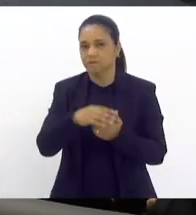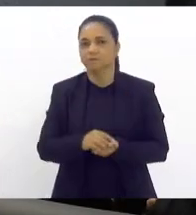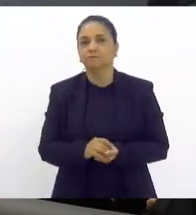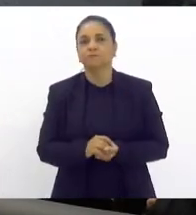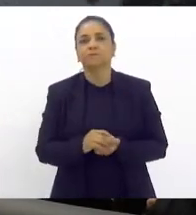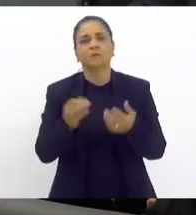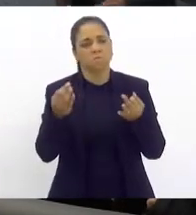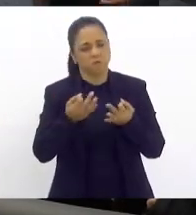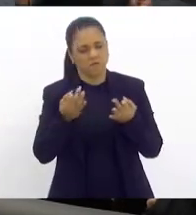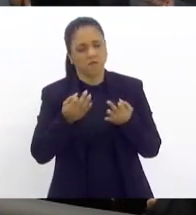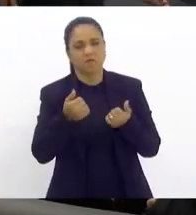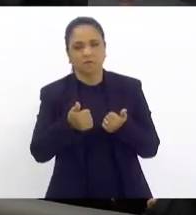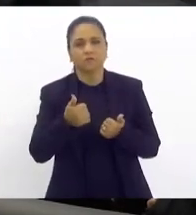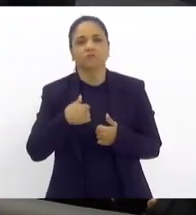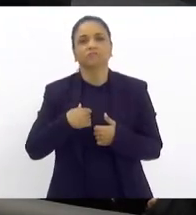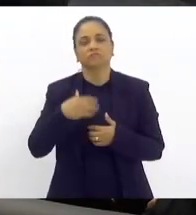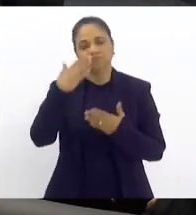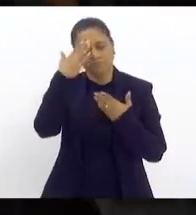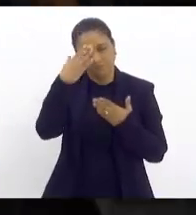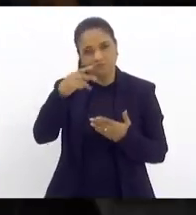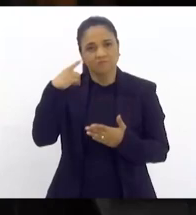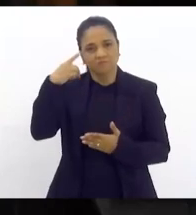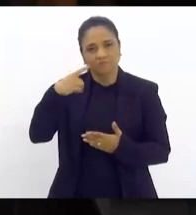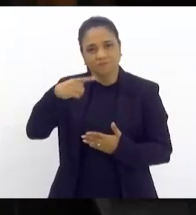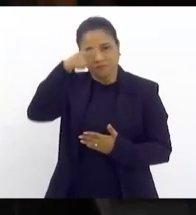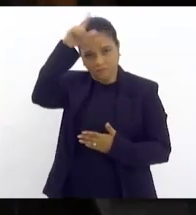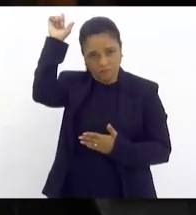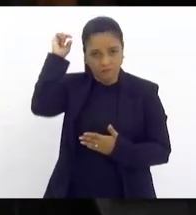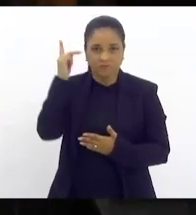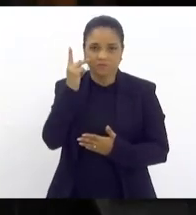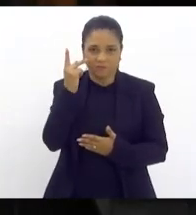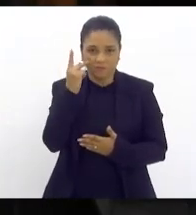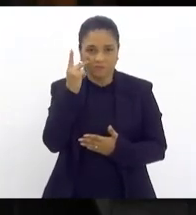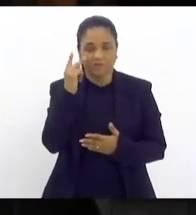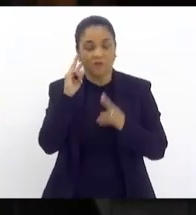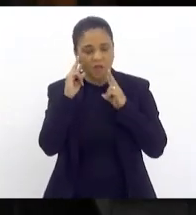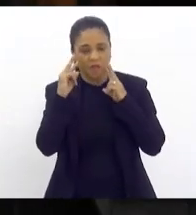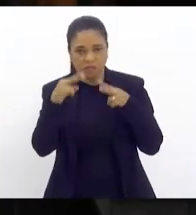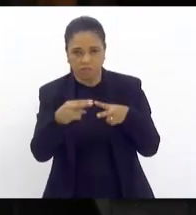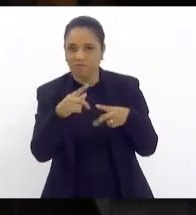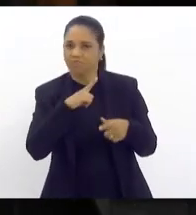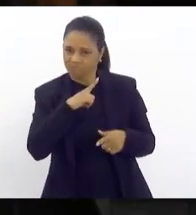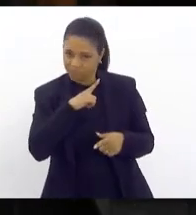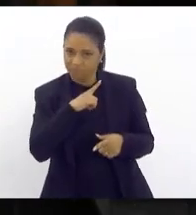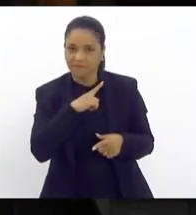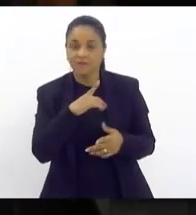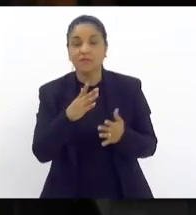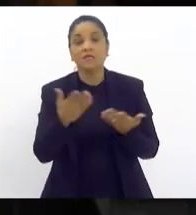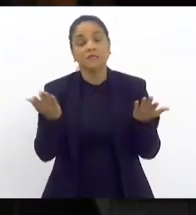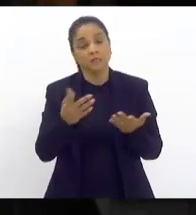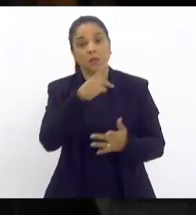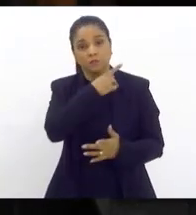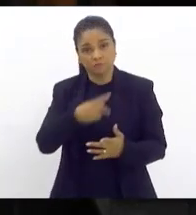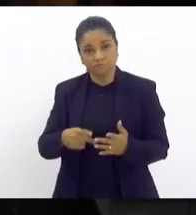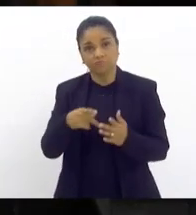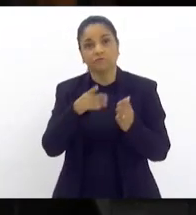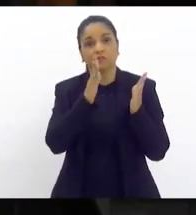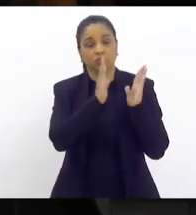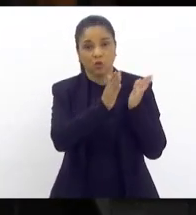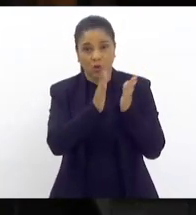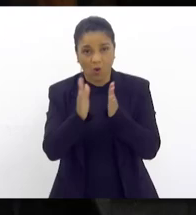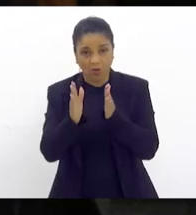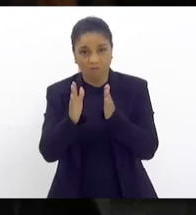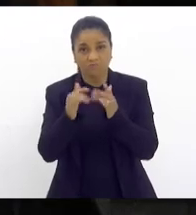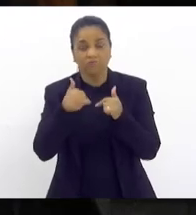perfeito Obrigado Deputado Luiz Paulo sempre atento Presidente então feita essa questão de ordem vou então no tempo